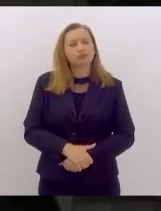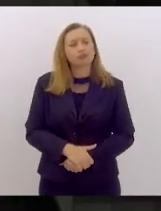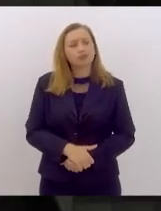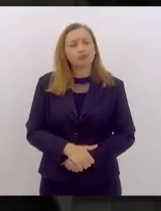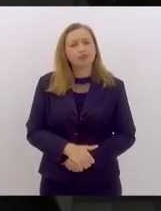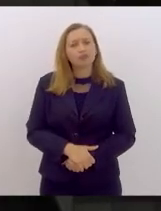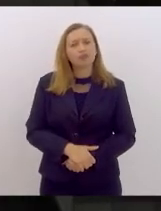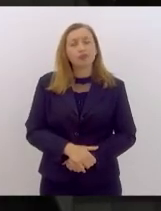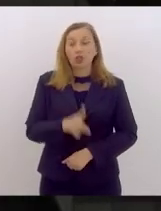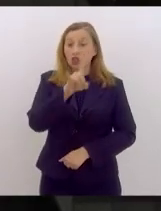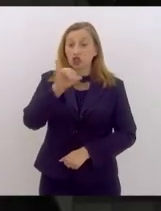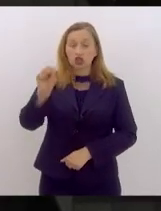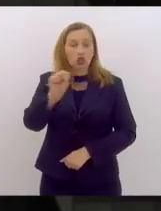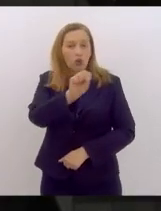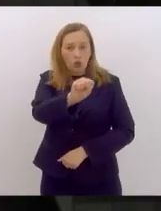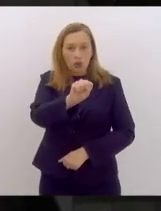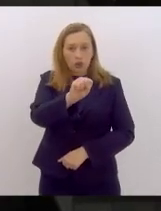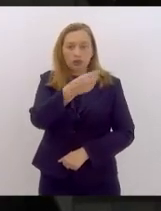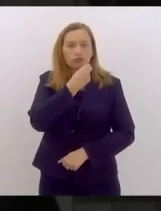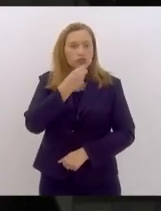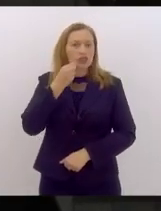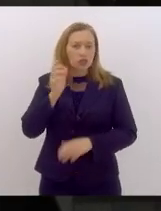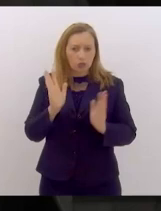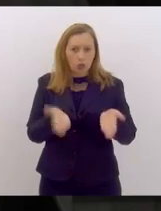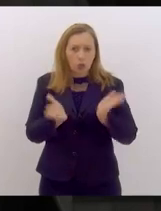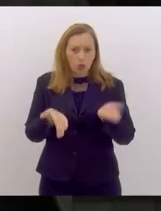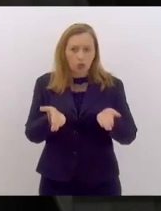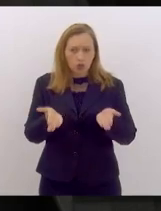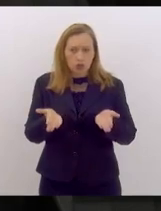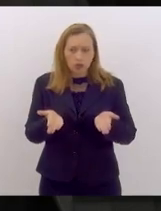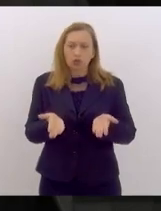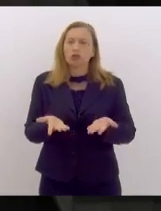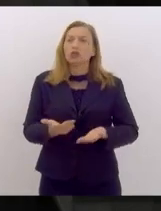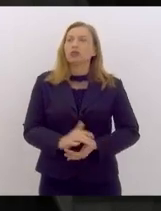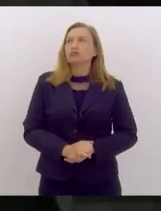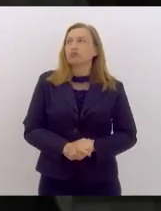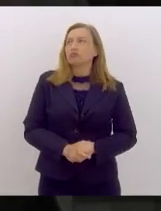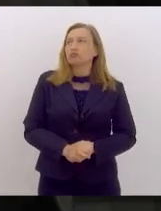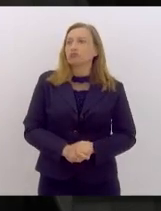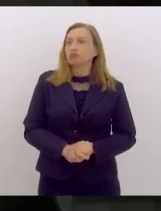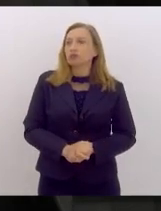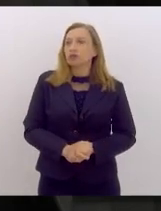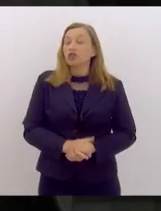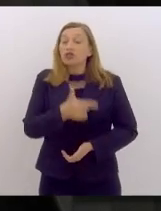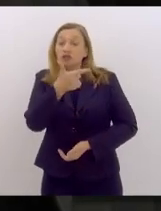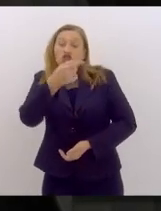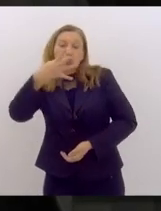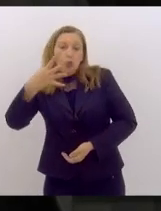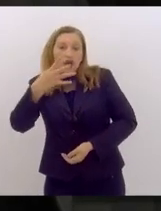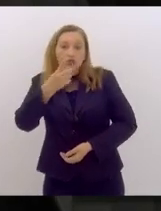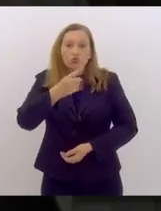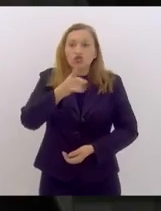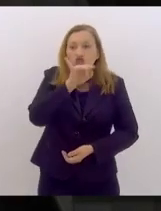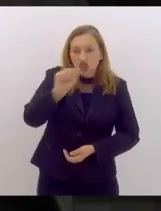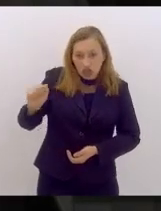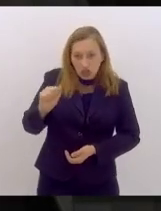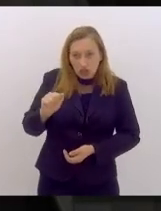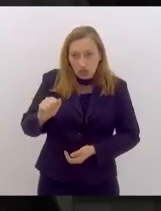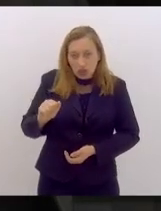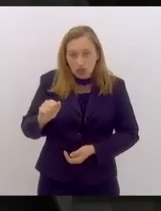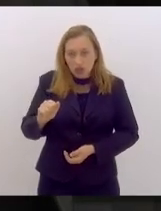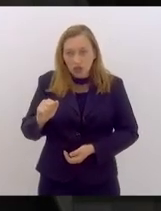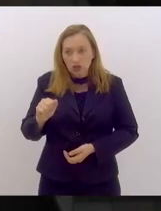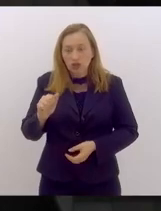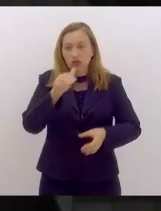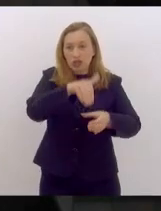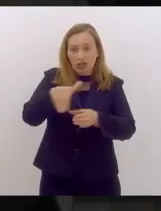E hoje é dia oito de setembro nós estamos praticamente há 24 dias do dia dois